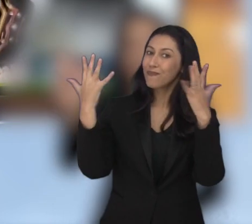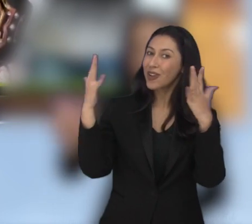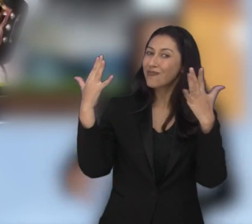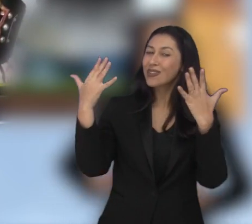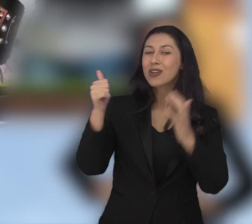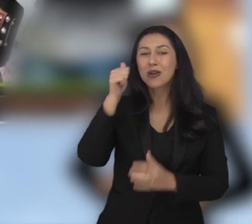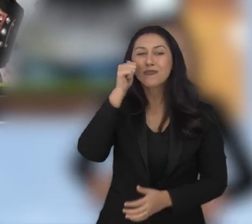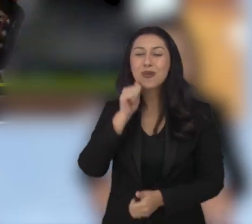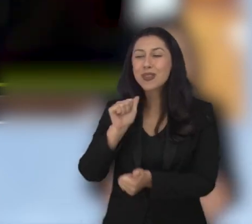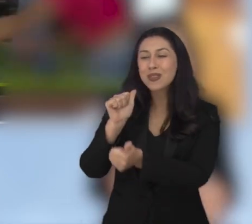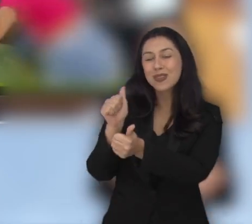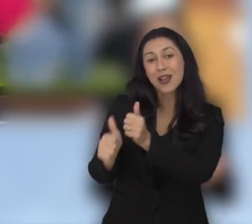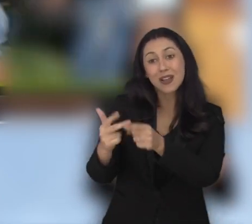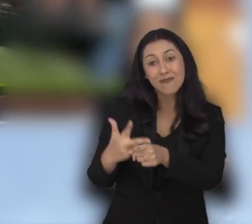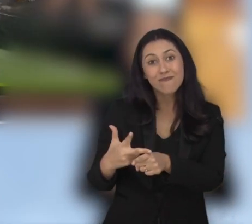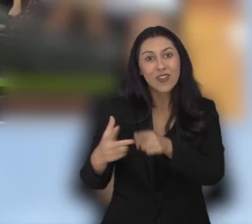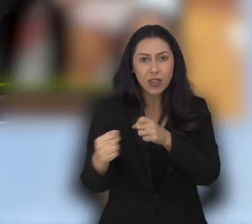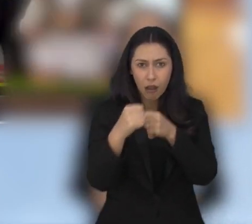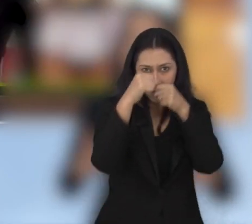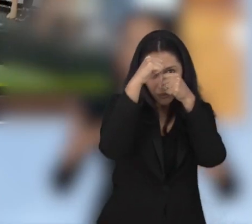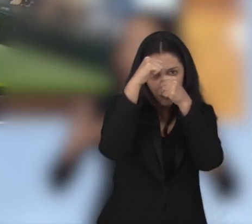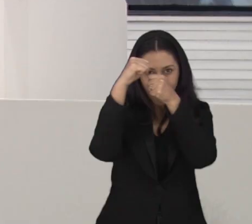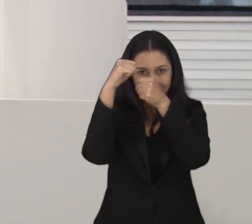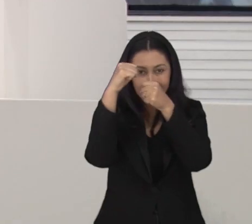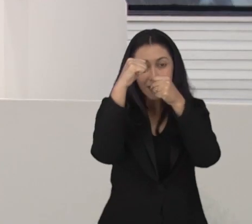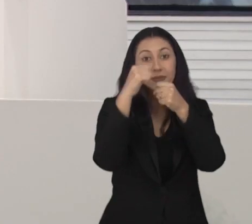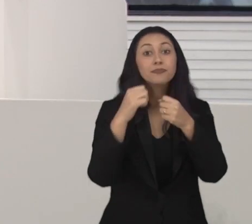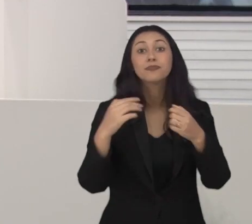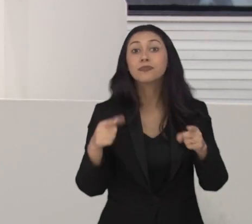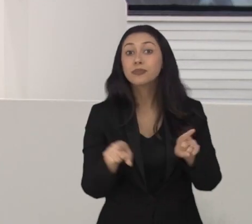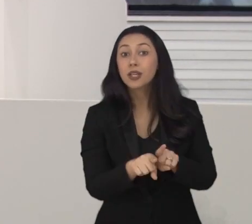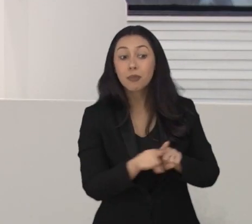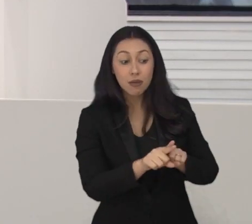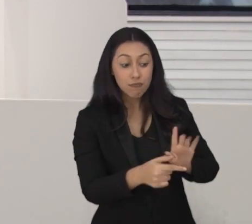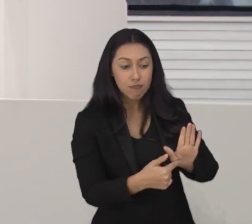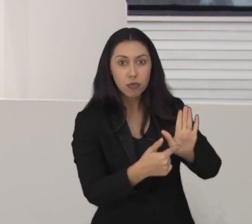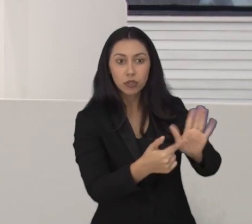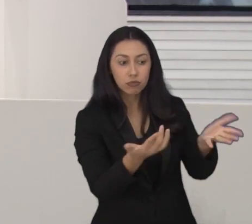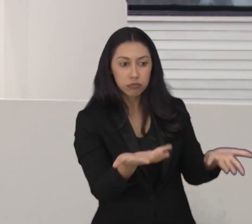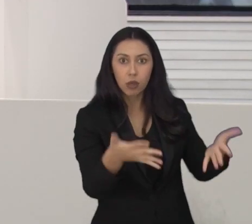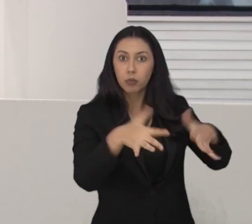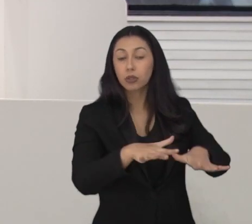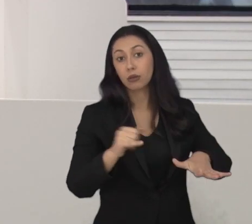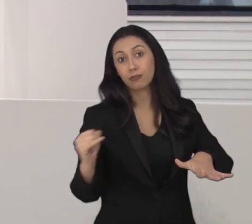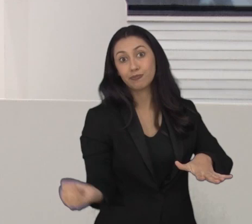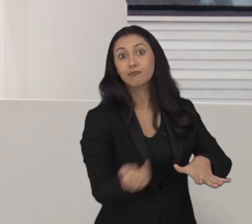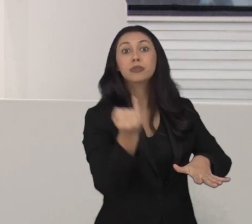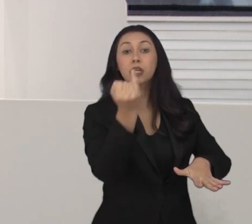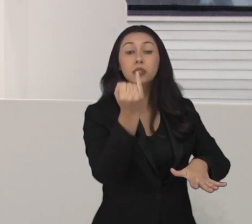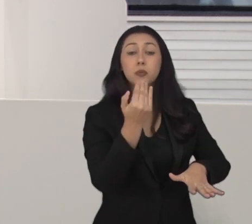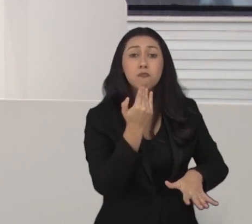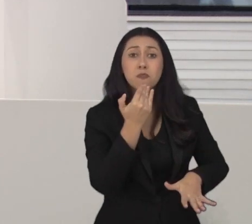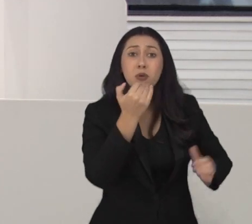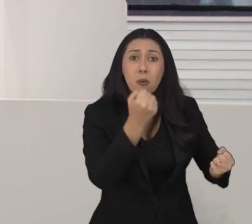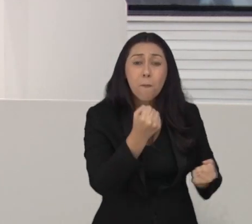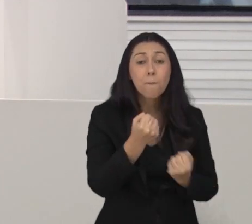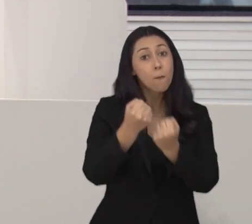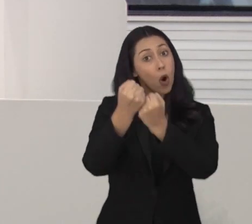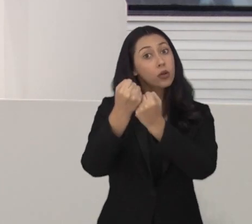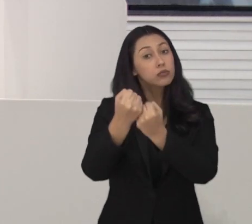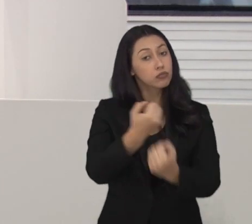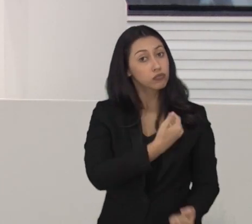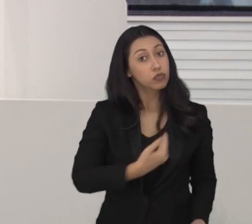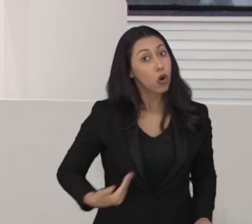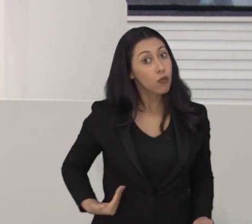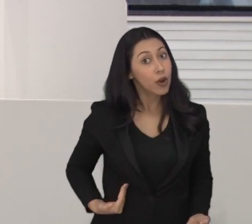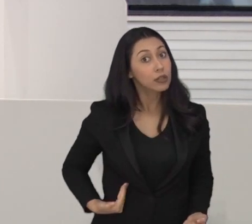da cidade pela vitória em um campeonato de Muay Thai. Já destacando a importância da inclusão, Renato pediu mais apoio do